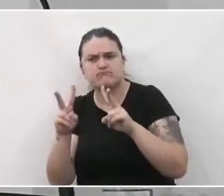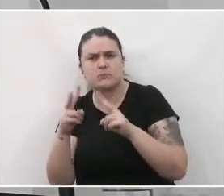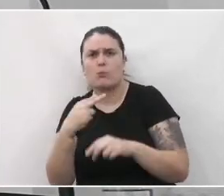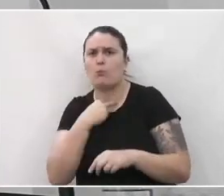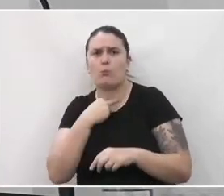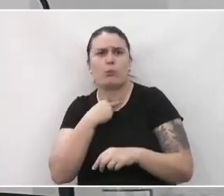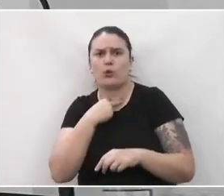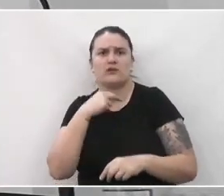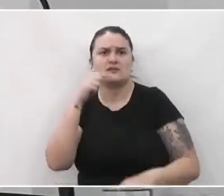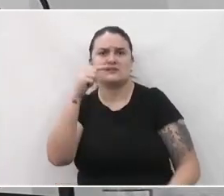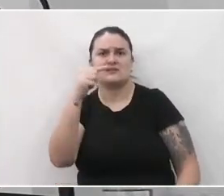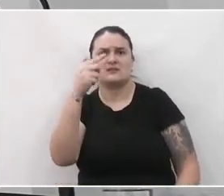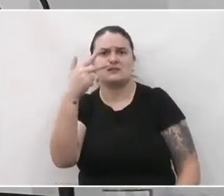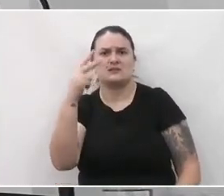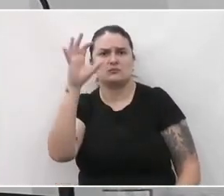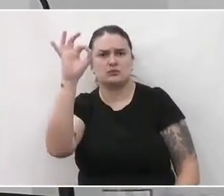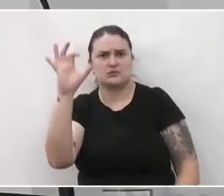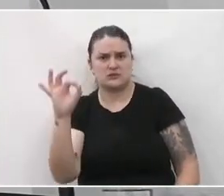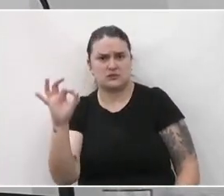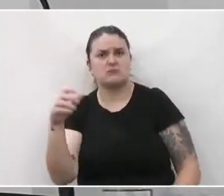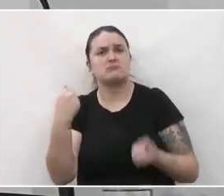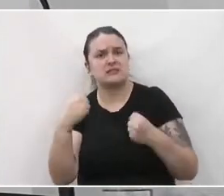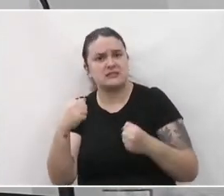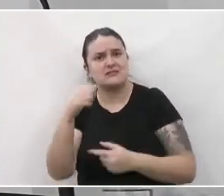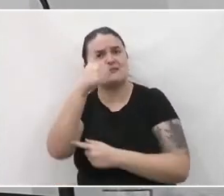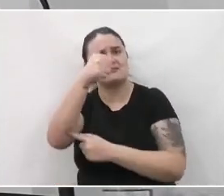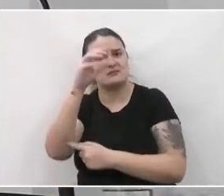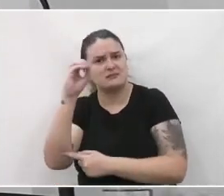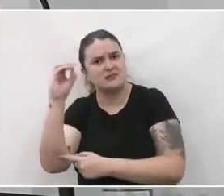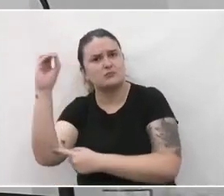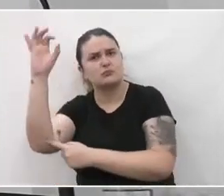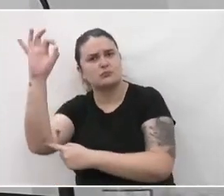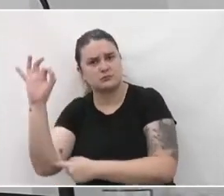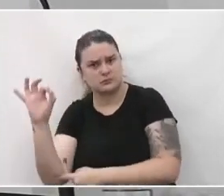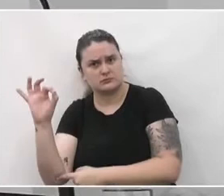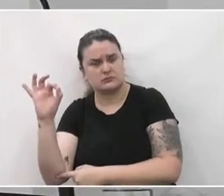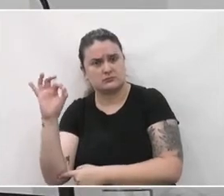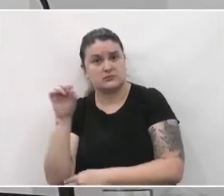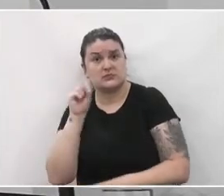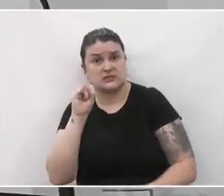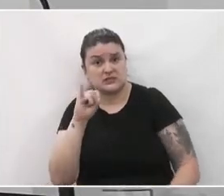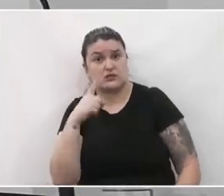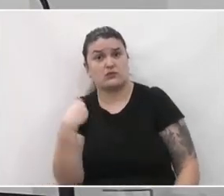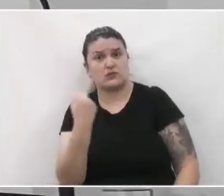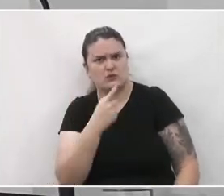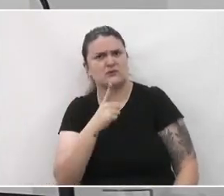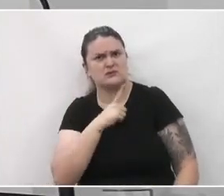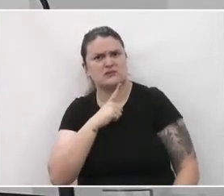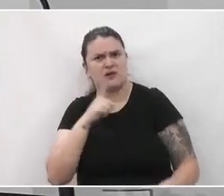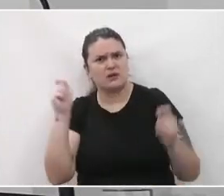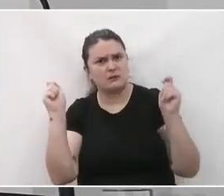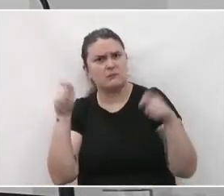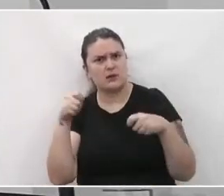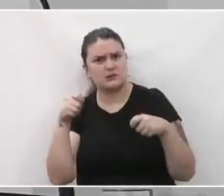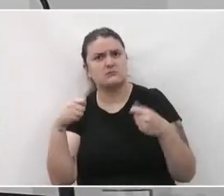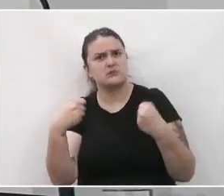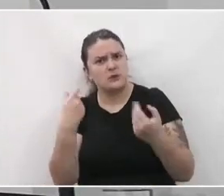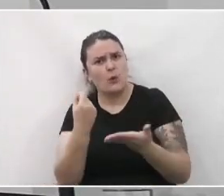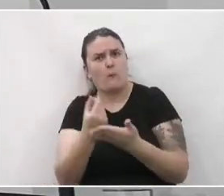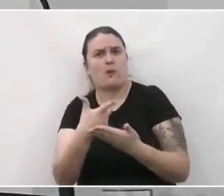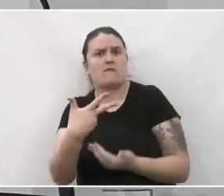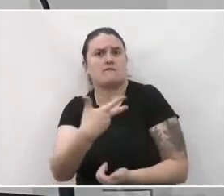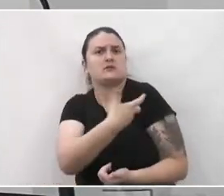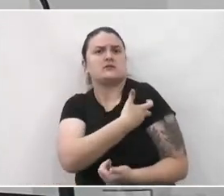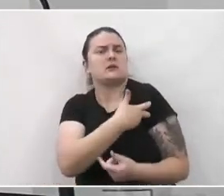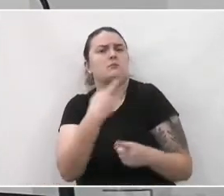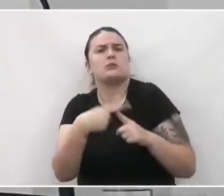podemos estar com 73%, nós temos que estar com 100%. Né? Se nós temos essa condição de estar as vacinas aqui,